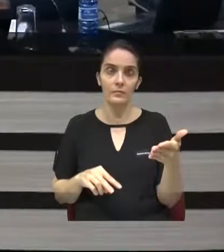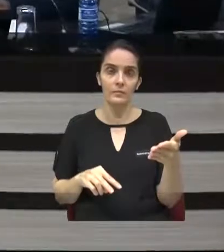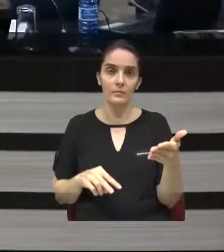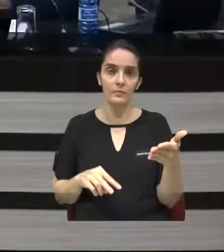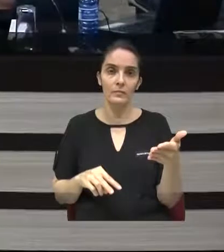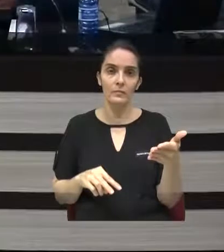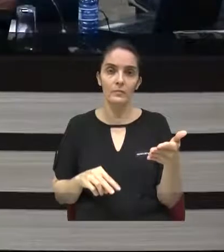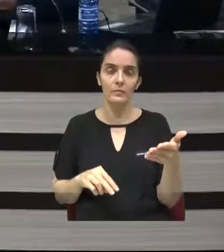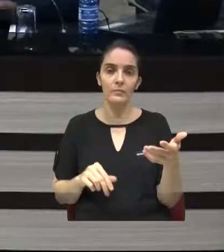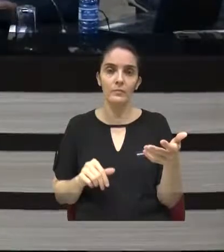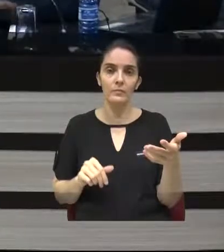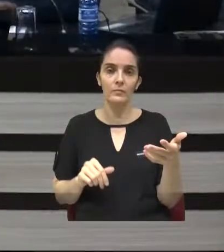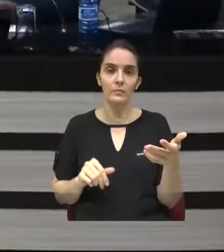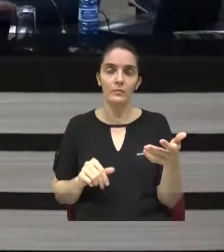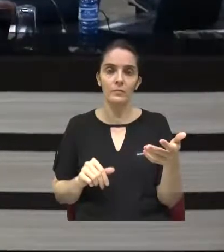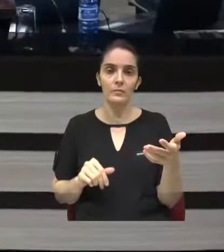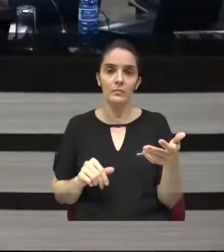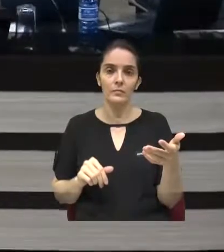do senhor